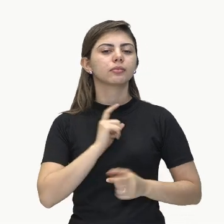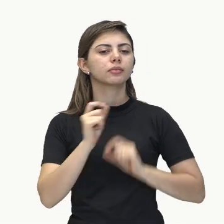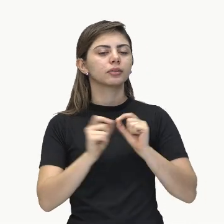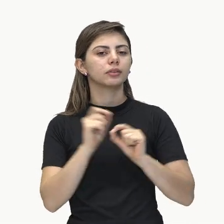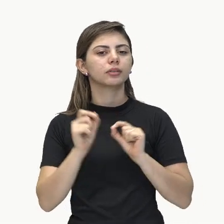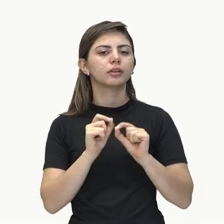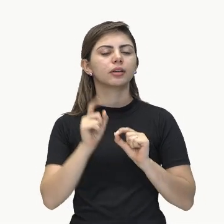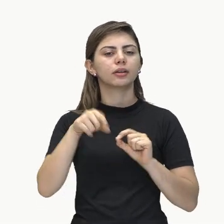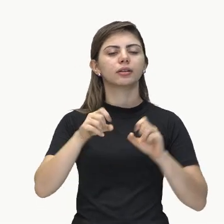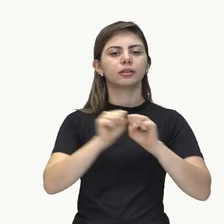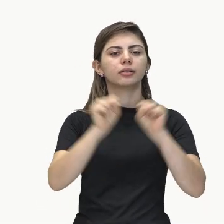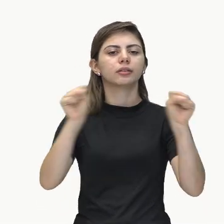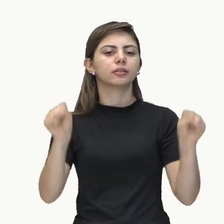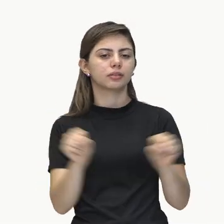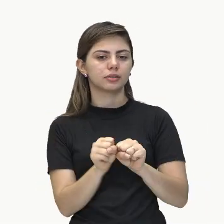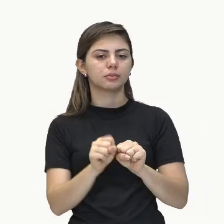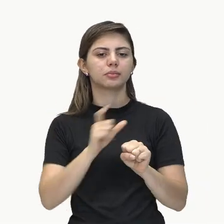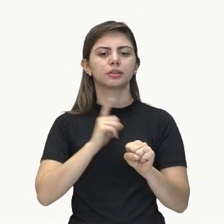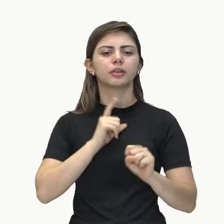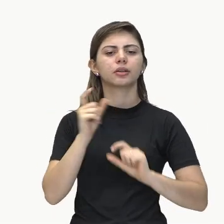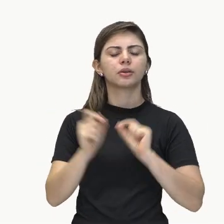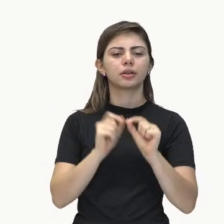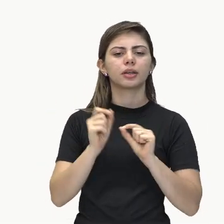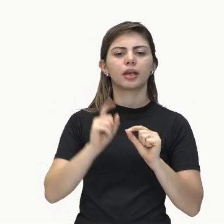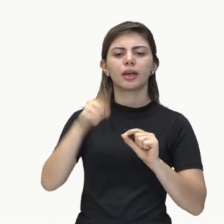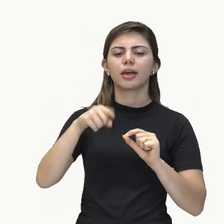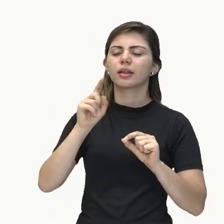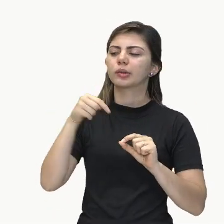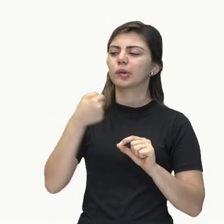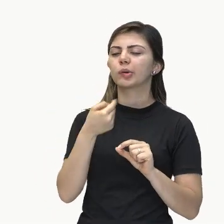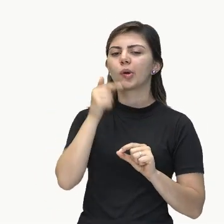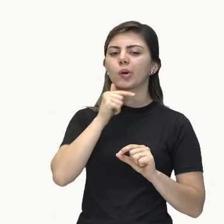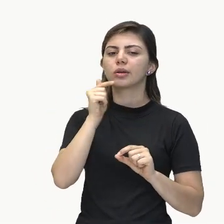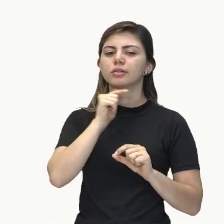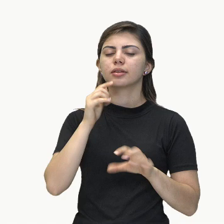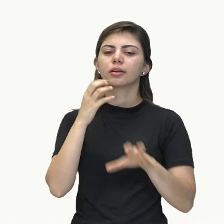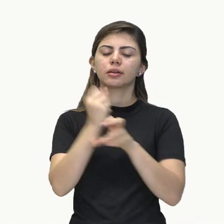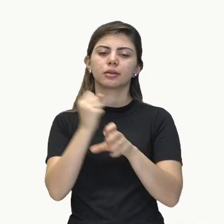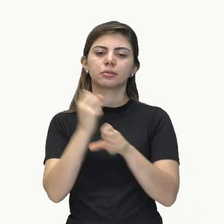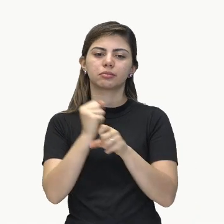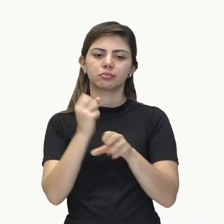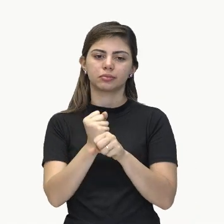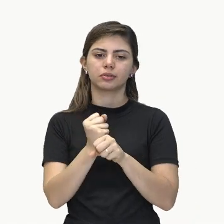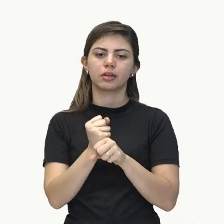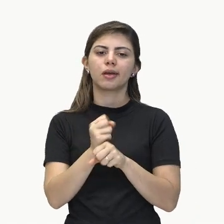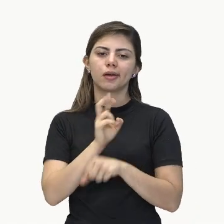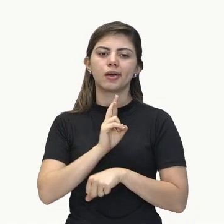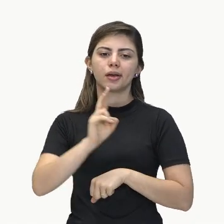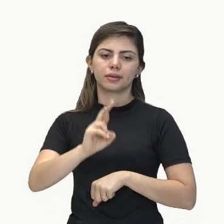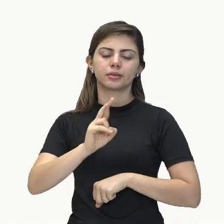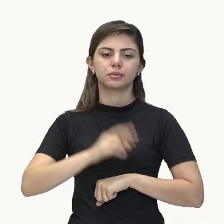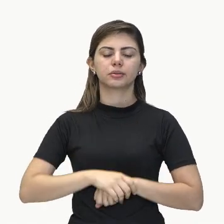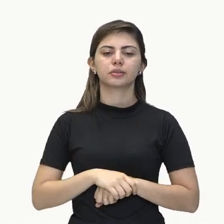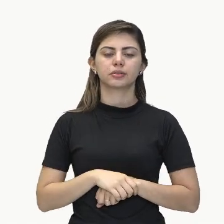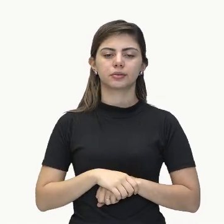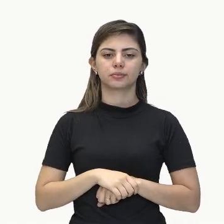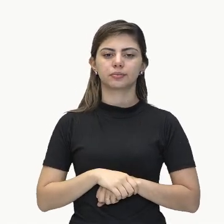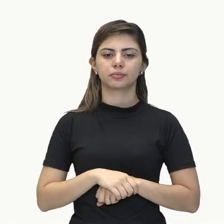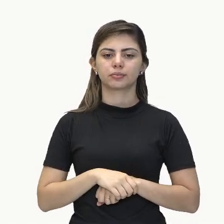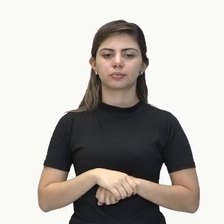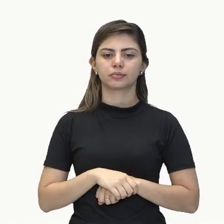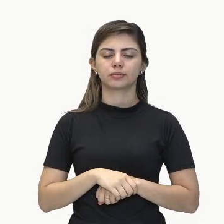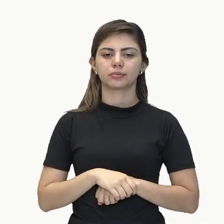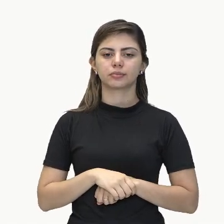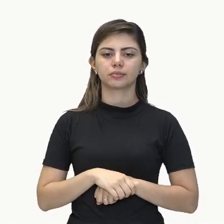chamada conjunto solução. E o que é o conjunto solução? É a resposta, tá? É exatamente